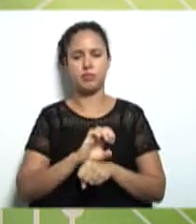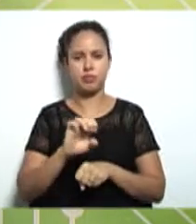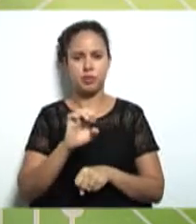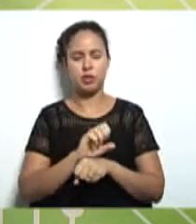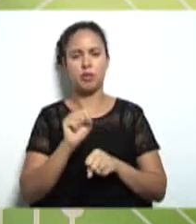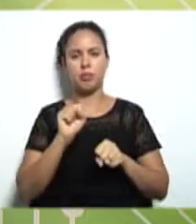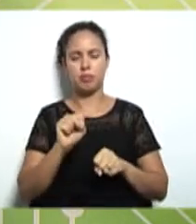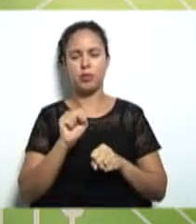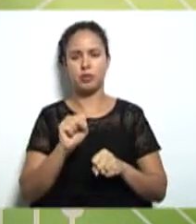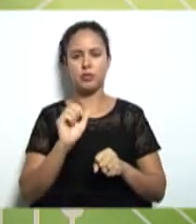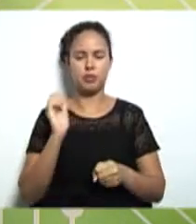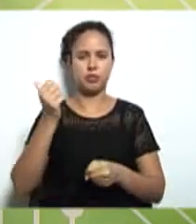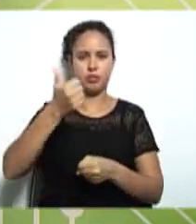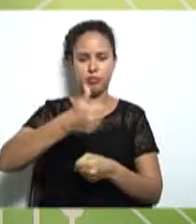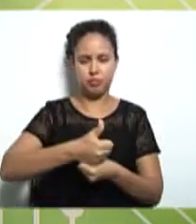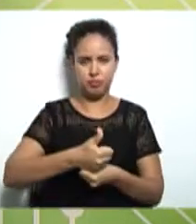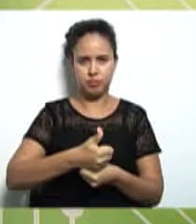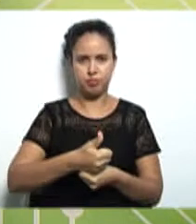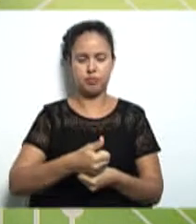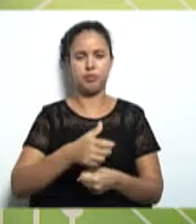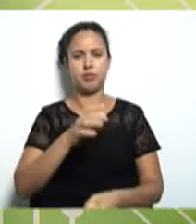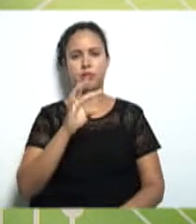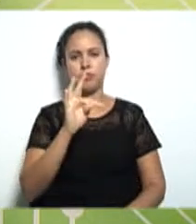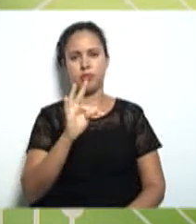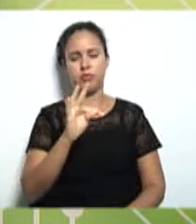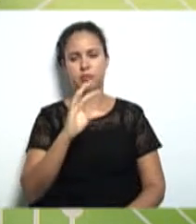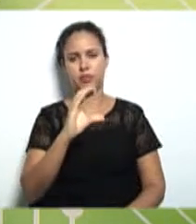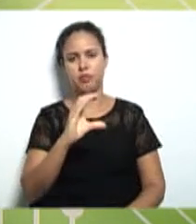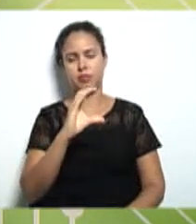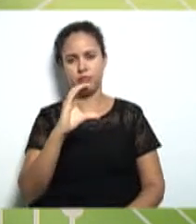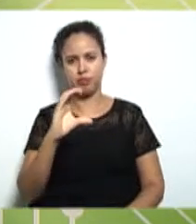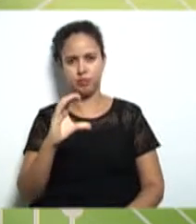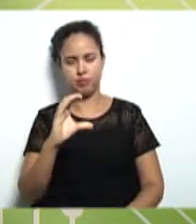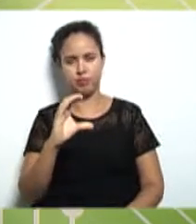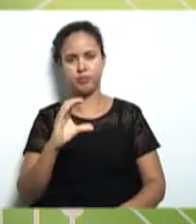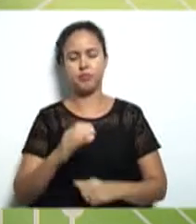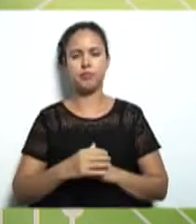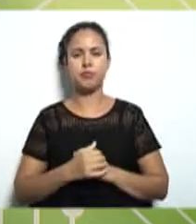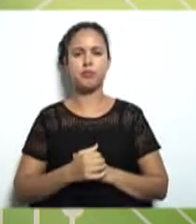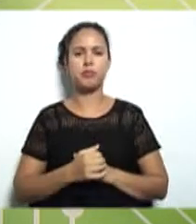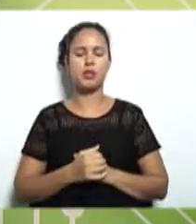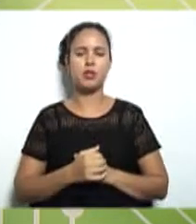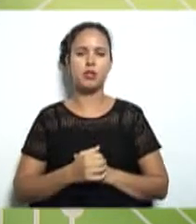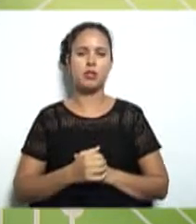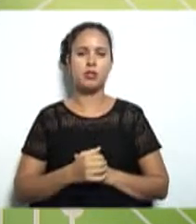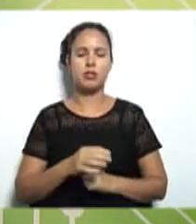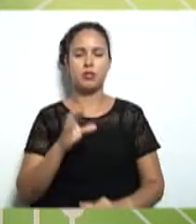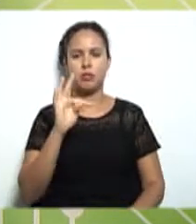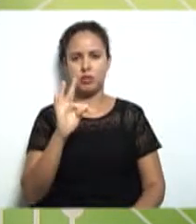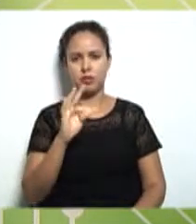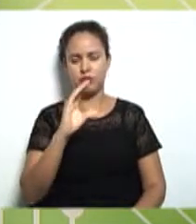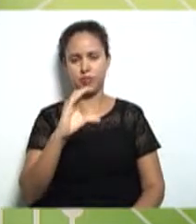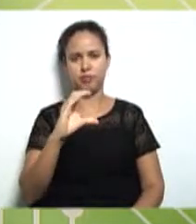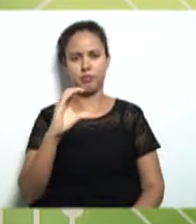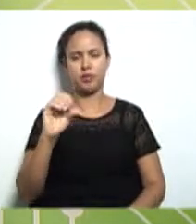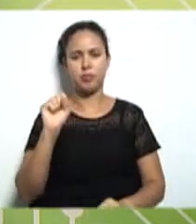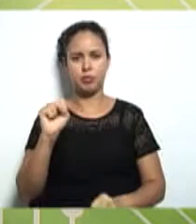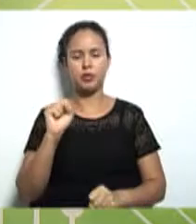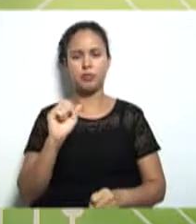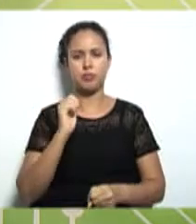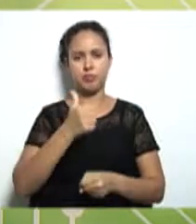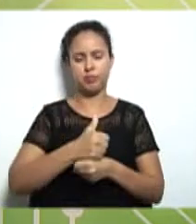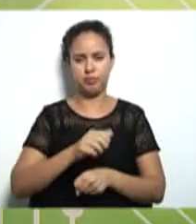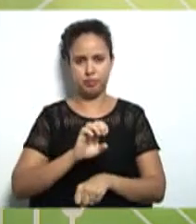servir como o TCC como um projeto de pesquisa. Perdão, o TCC pode servir como estágio. Vamos